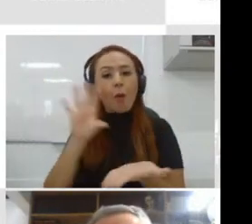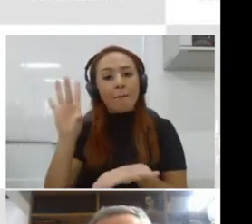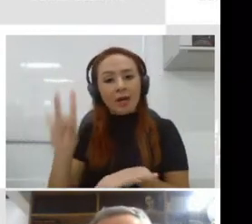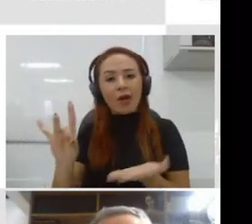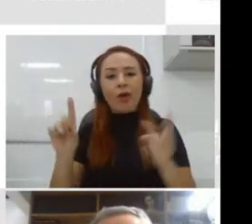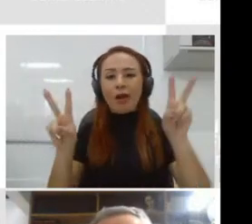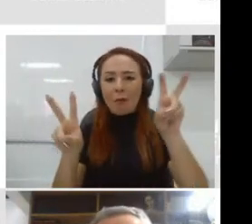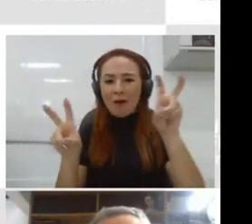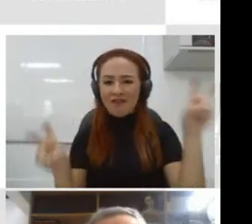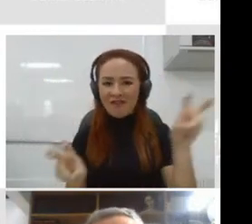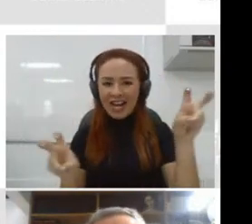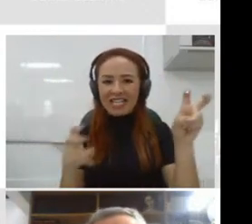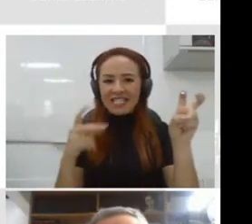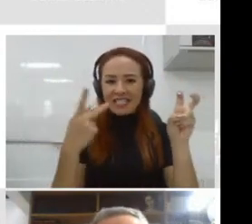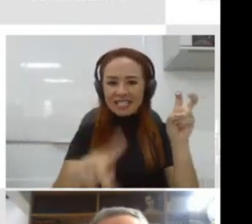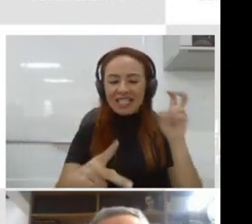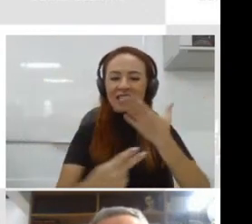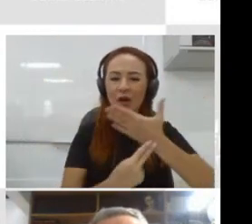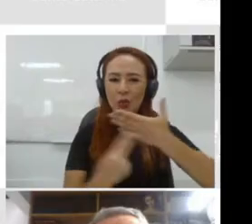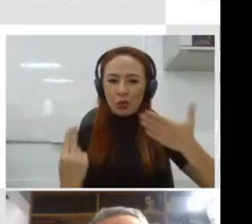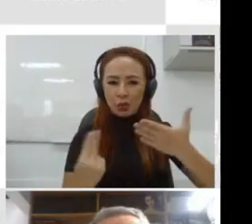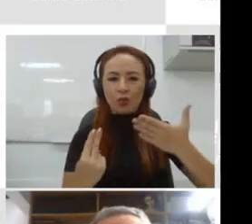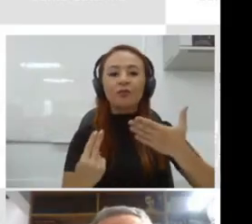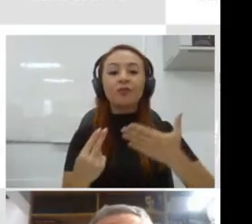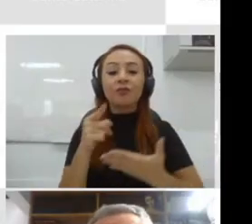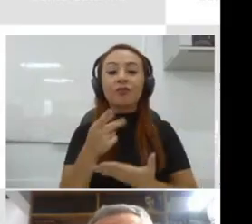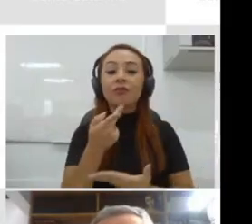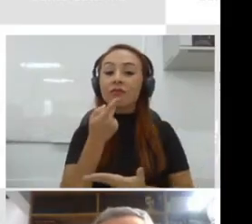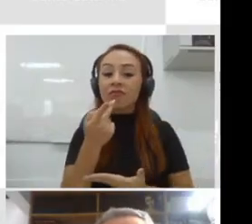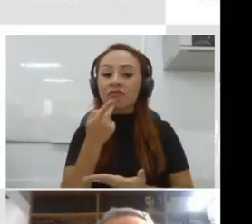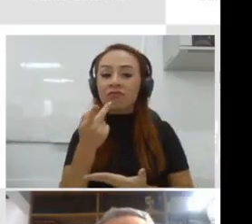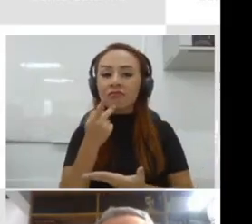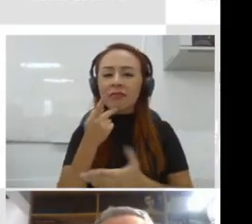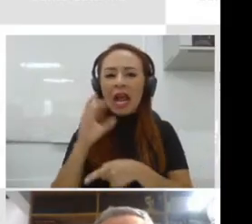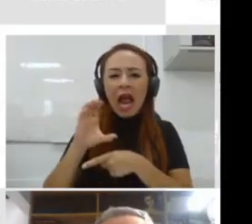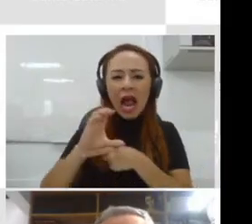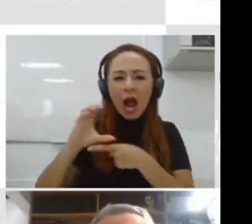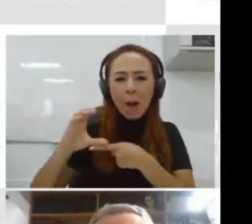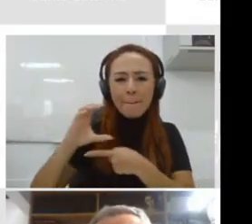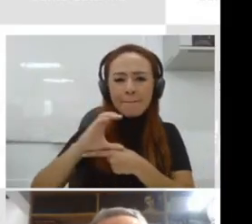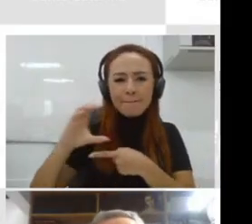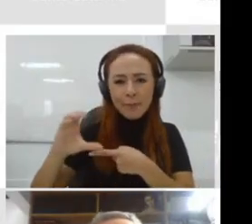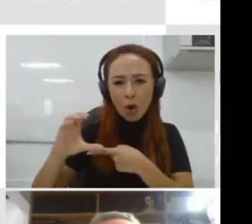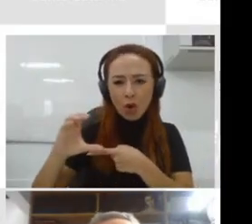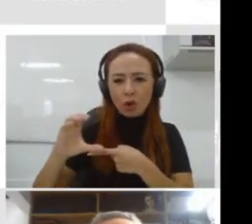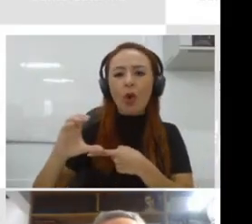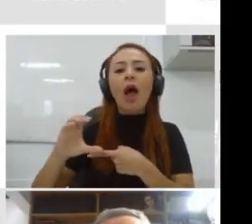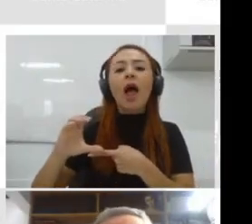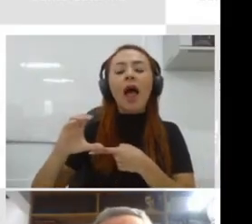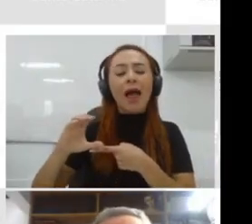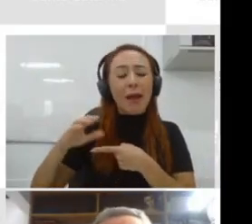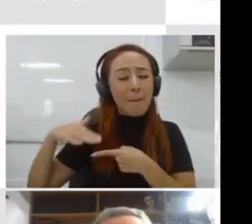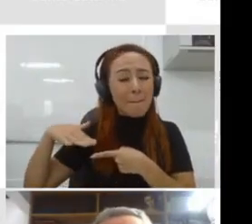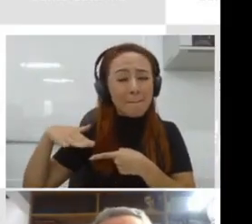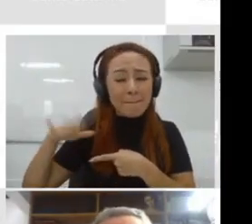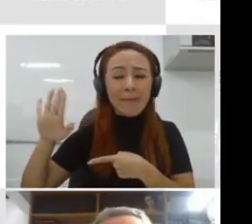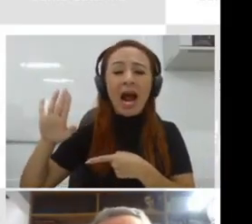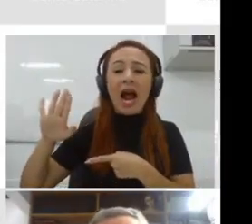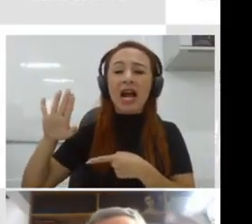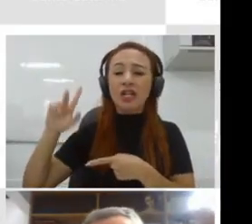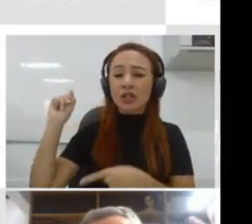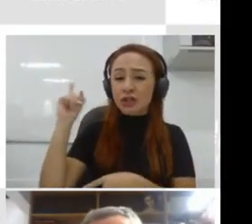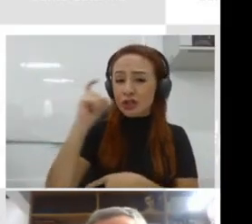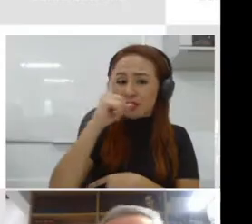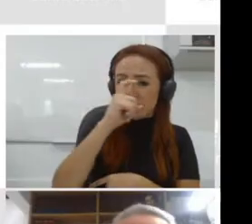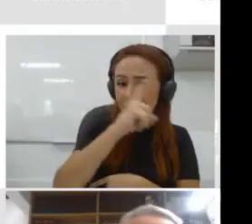do capitalismo, né? Uma condição tão necessária quanto insuficiente. Sair do capitalismo não é suficiente, porque nós temos que ter